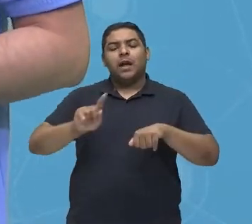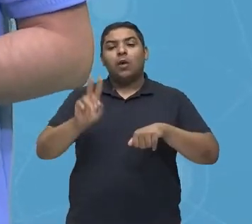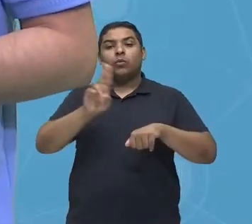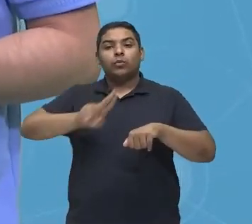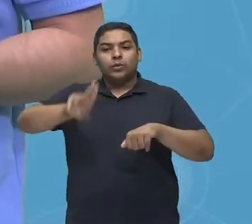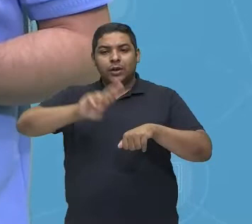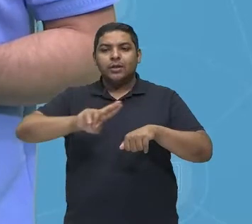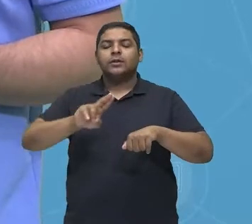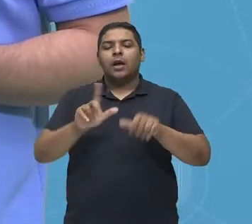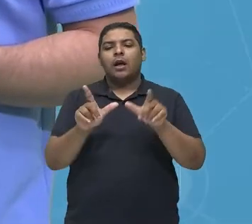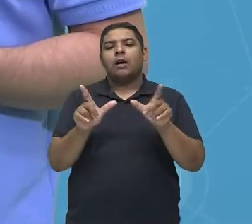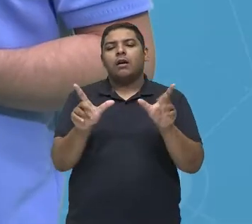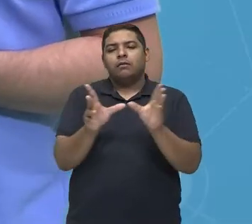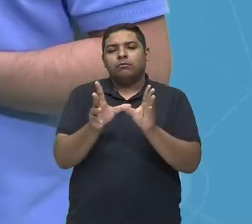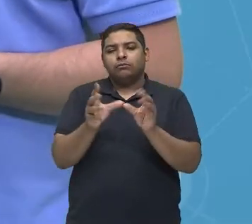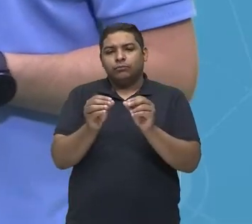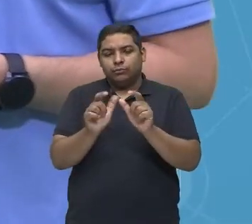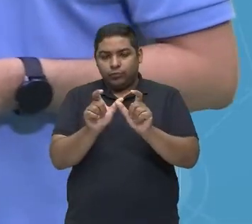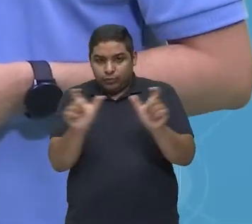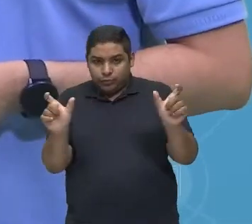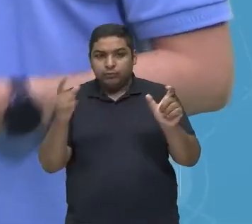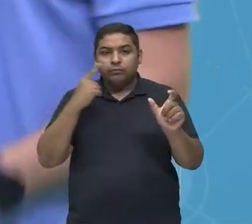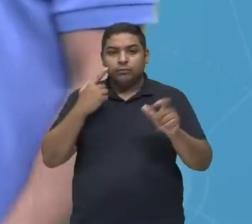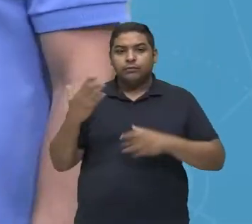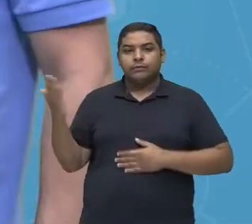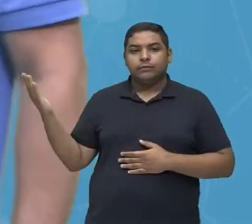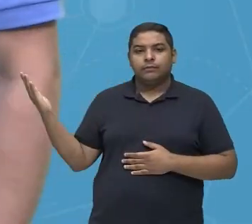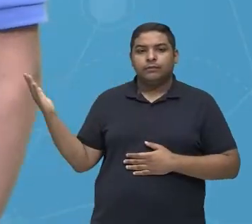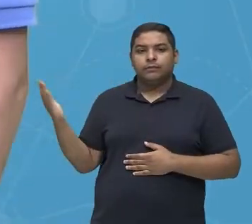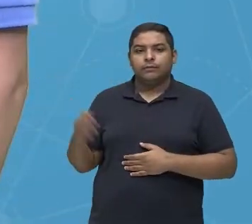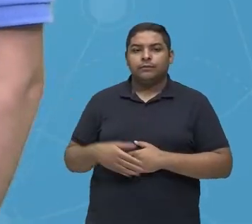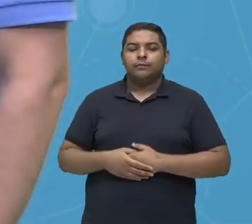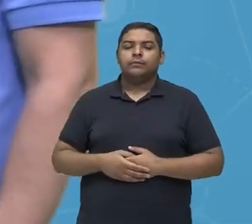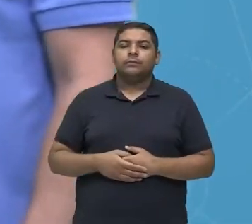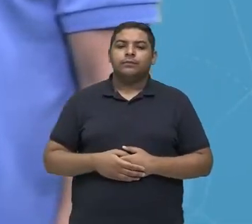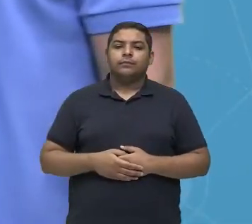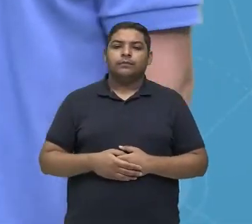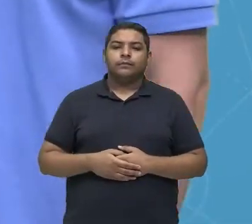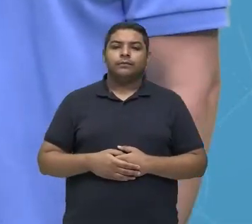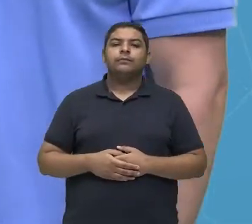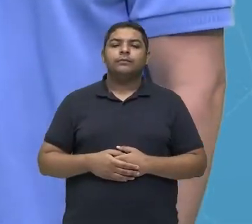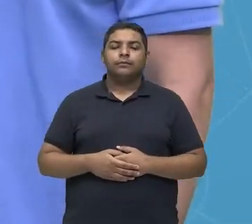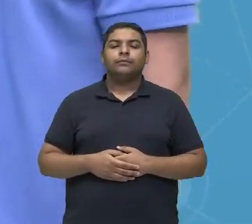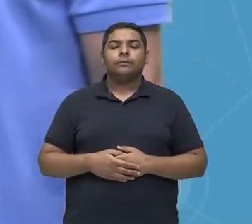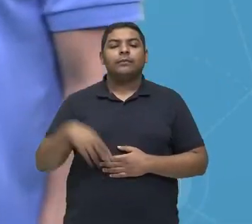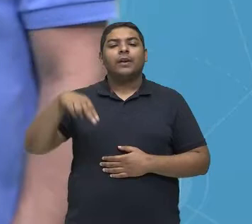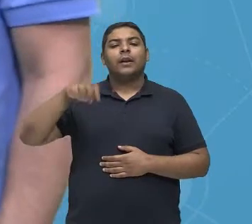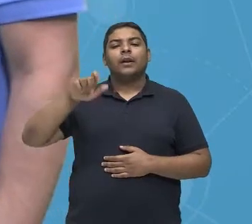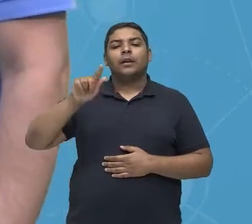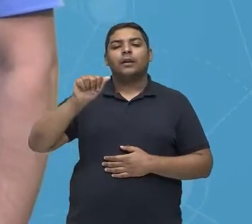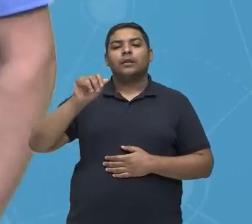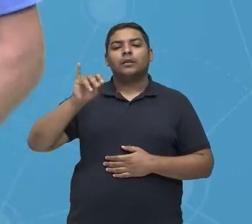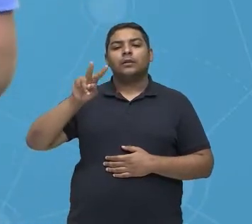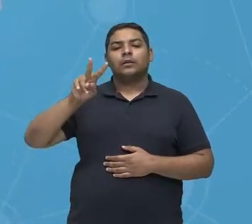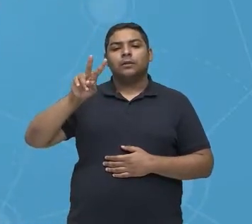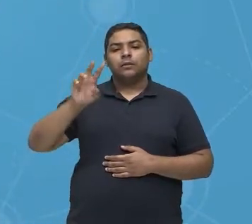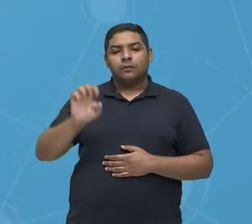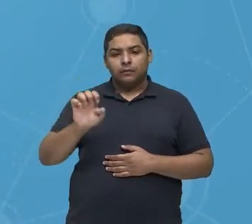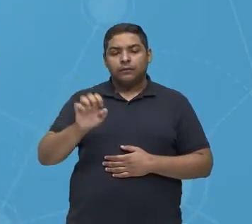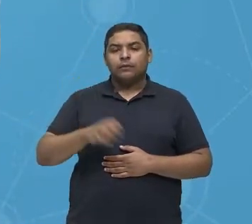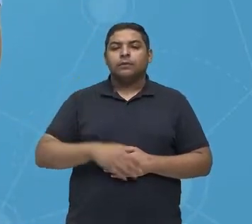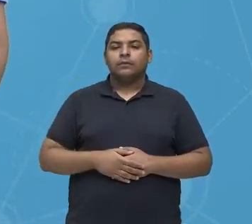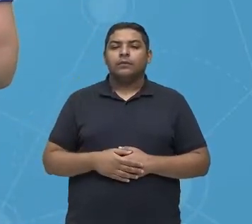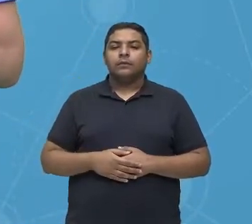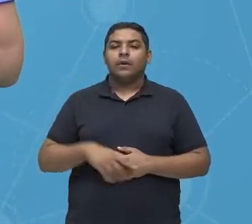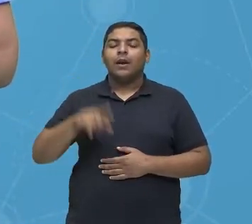o were, conforme eu vou mostrar para vocês agora. Olha só. Nós temos, então, o verbo to be na sua forma negativa, certo? E aí nós temos